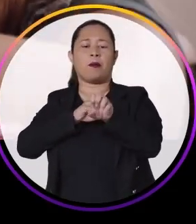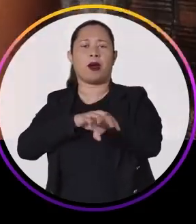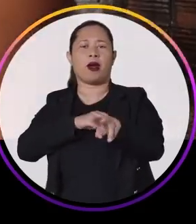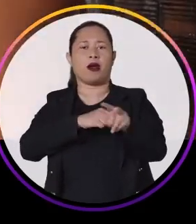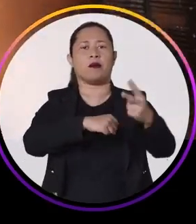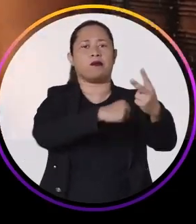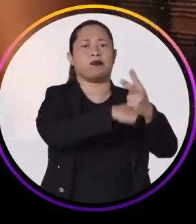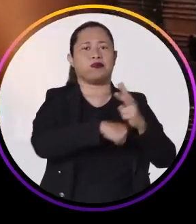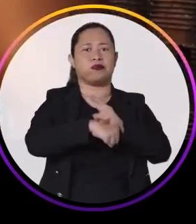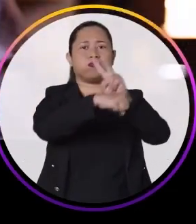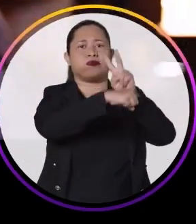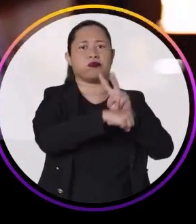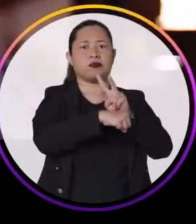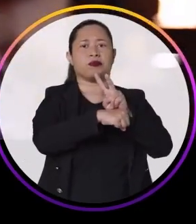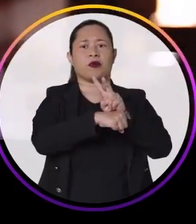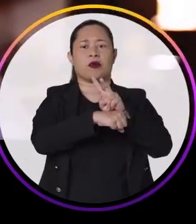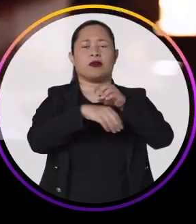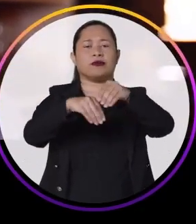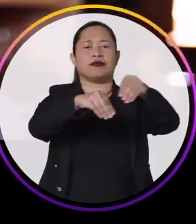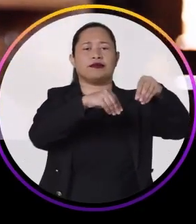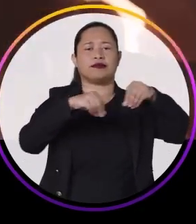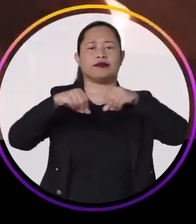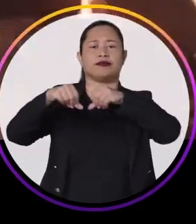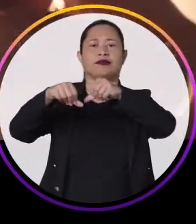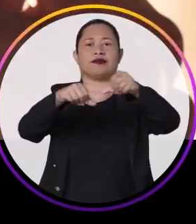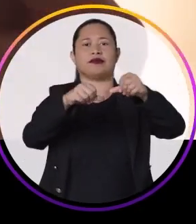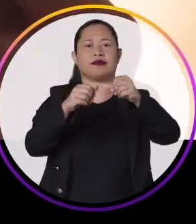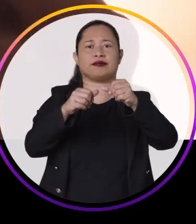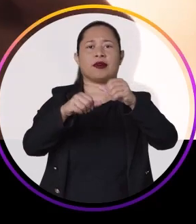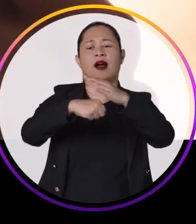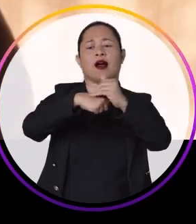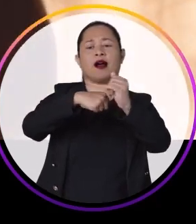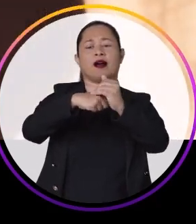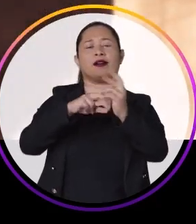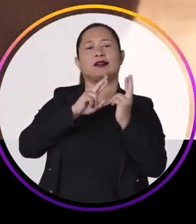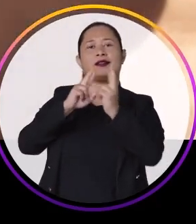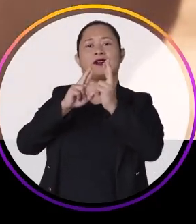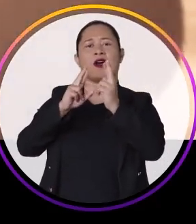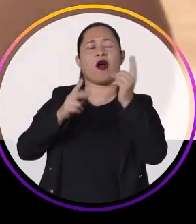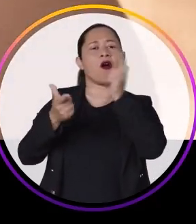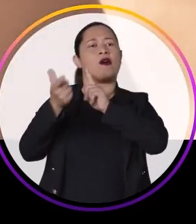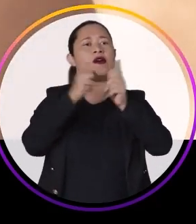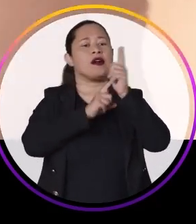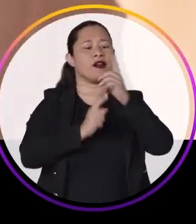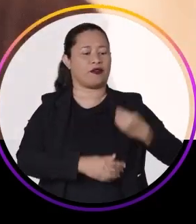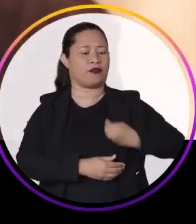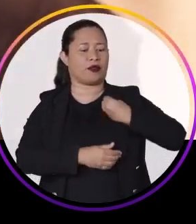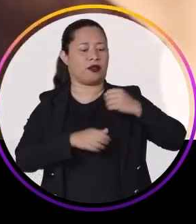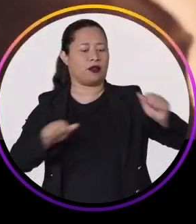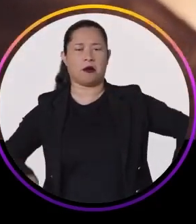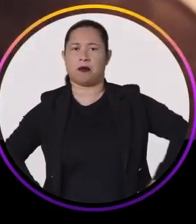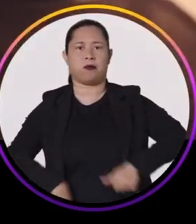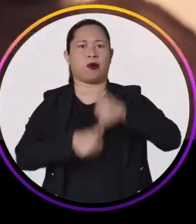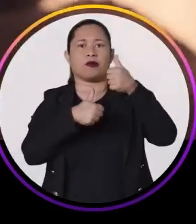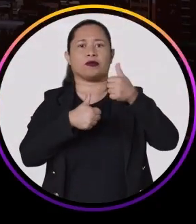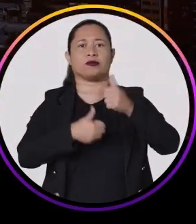ensinar, proteger. Planta afeto, molha esperança pra gente colher uma vida